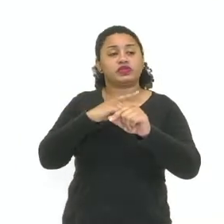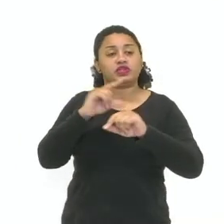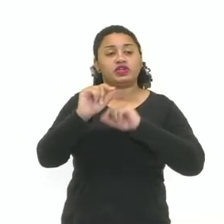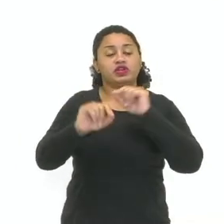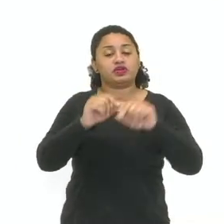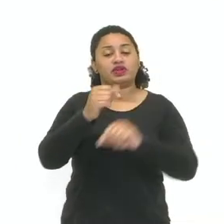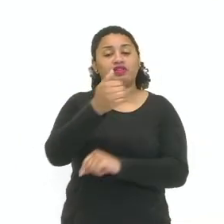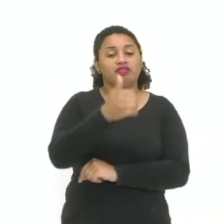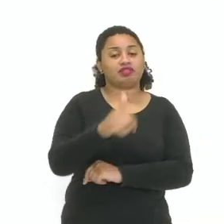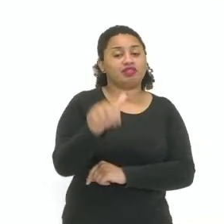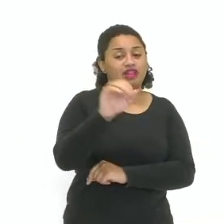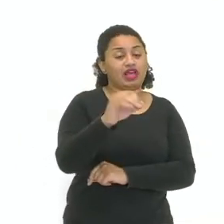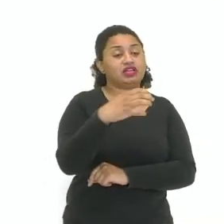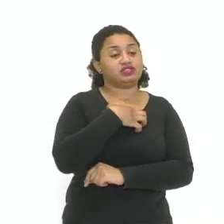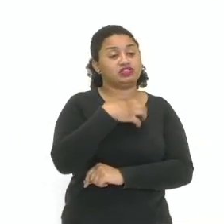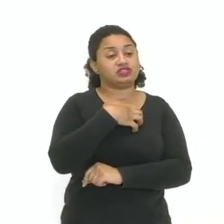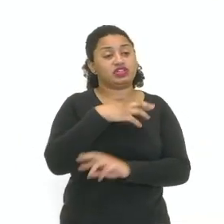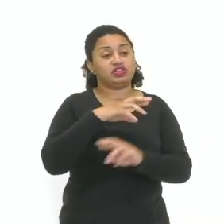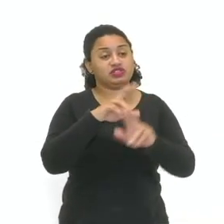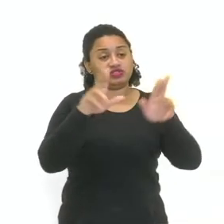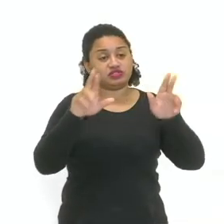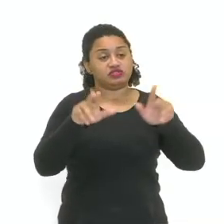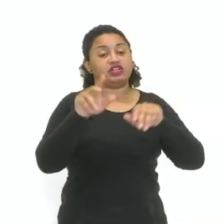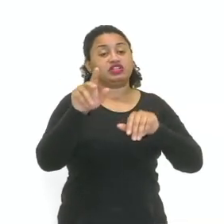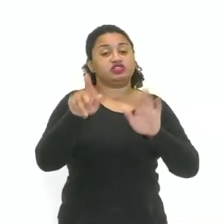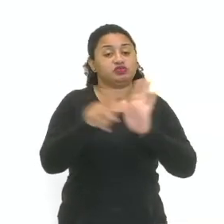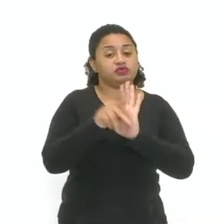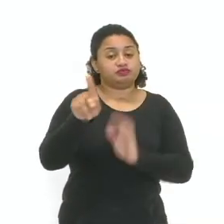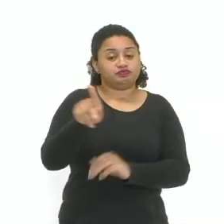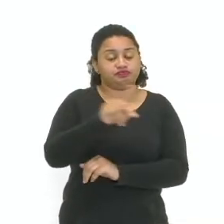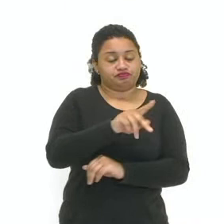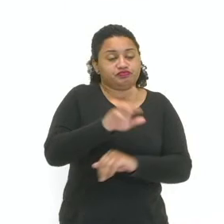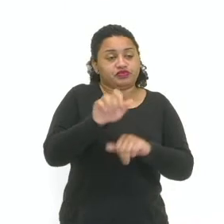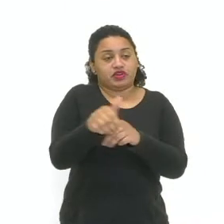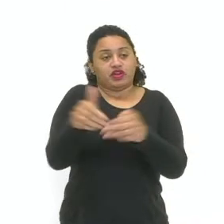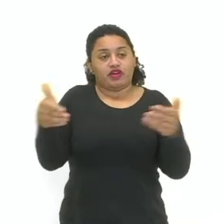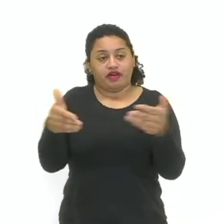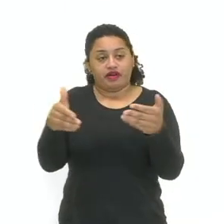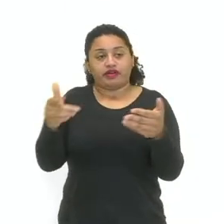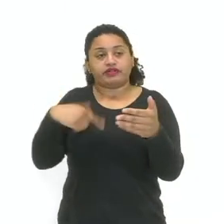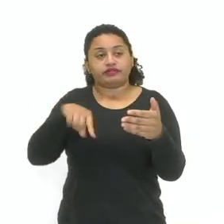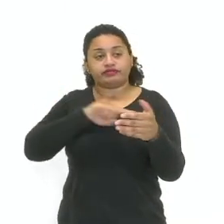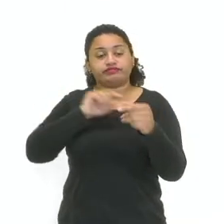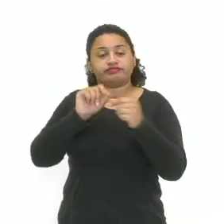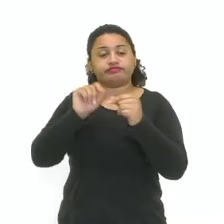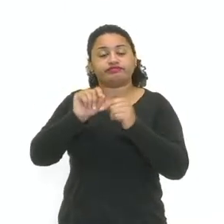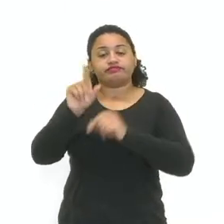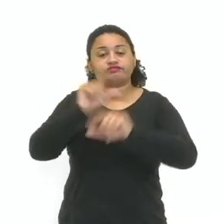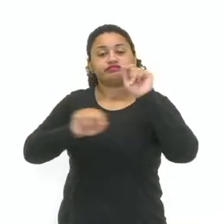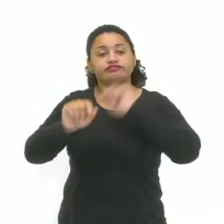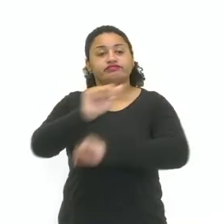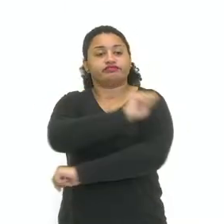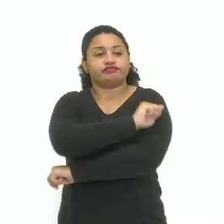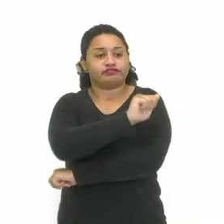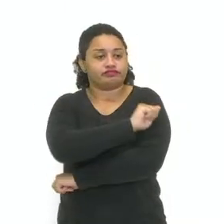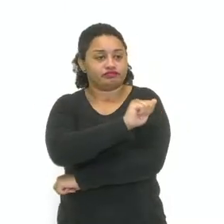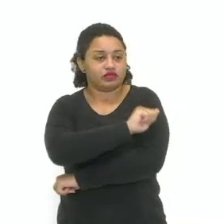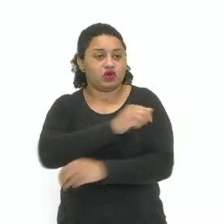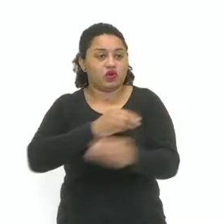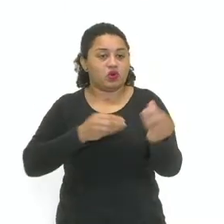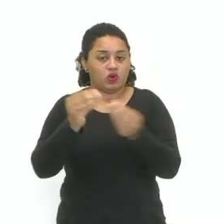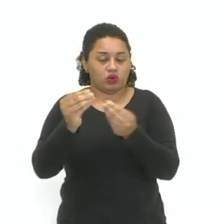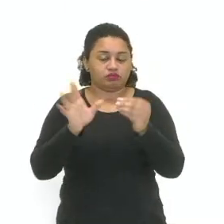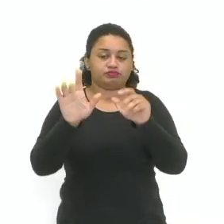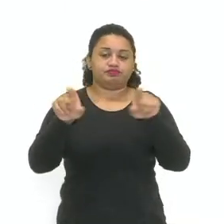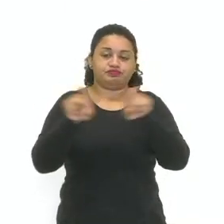10 maneiras para os professores. Agora, a gente vai fazer em relação à escolha dos alunos.